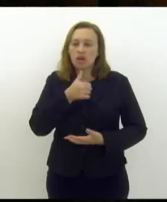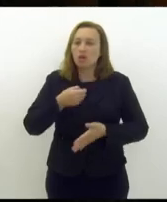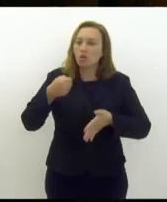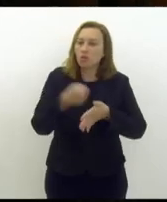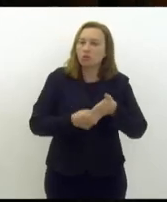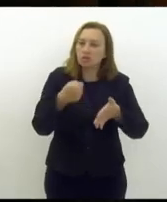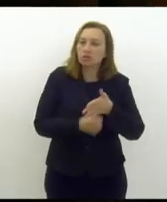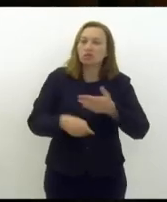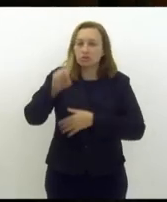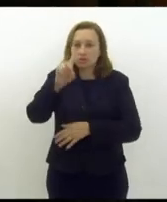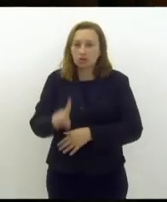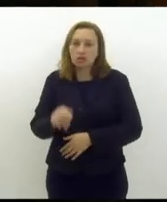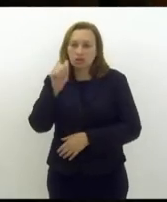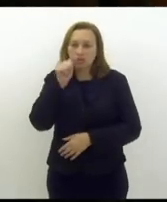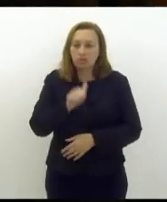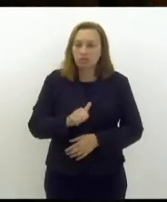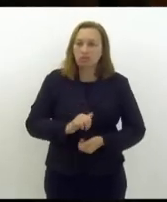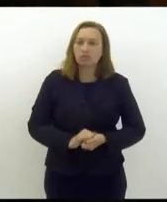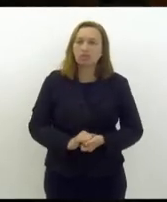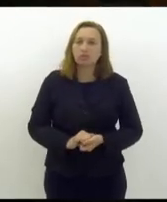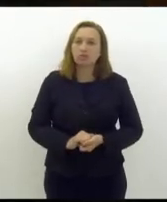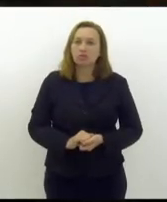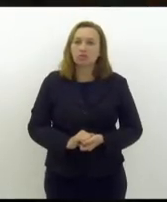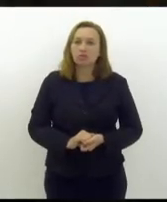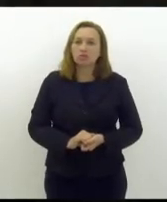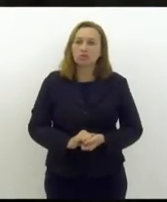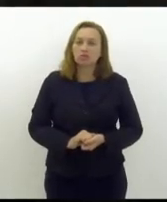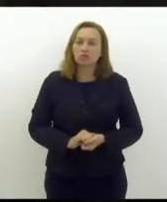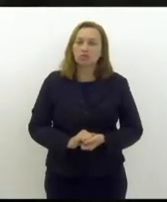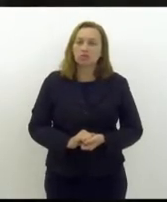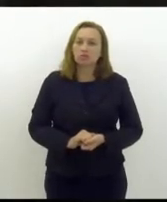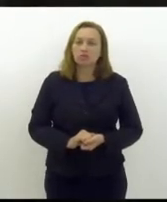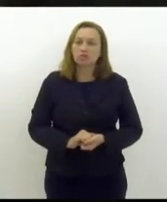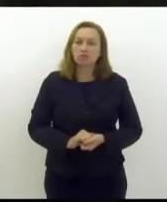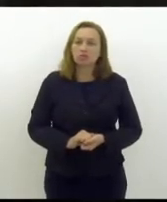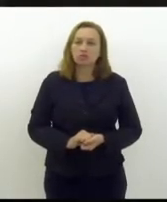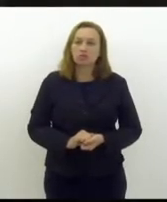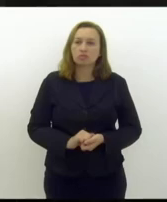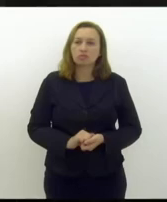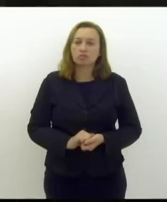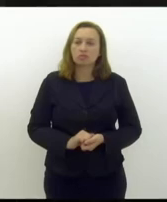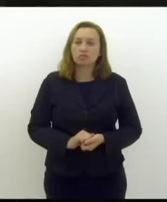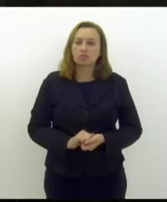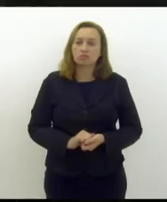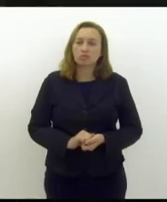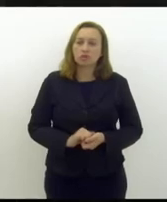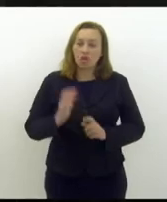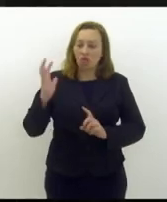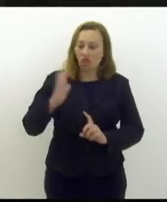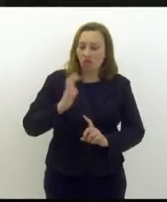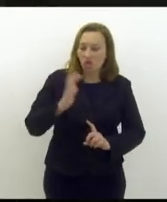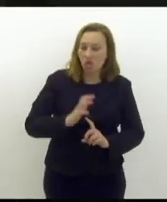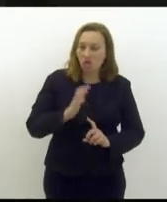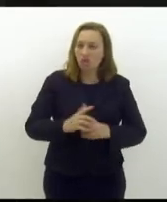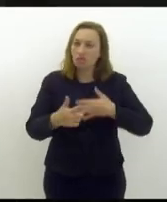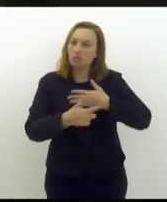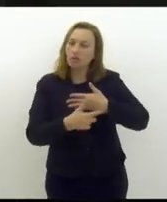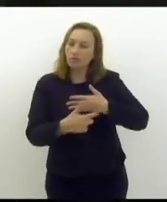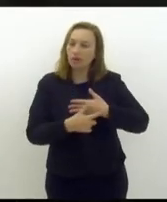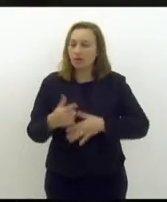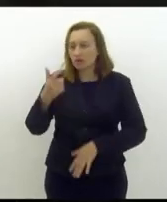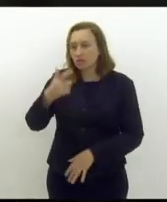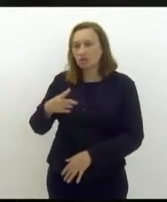pelo Direito das mulheres é completamente ameaçadas na sua atuação enquanto